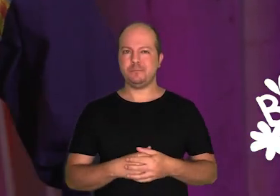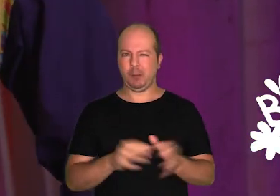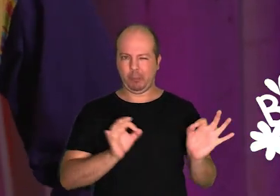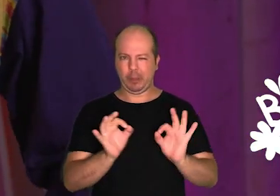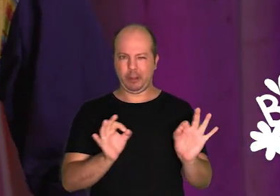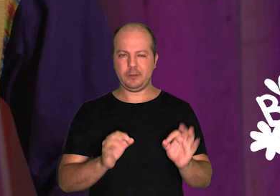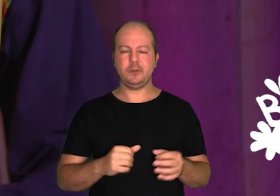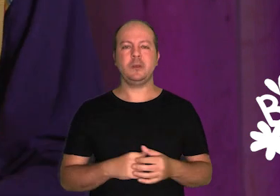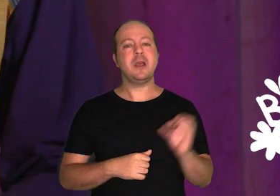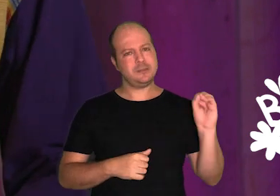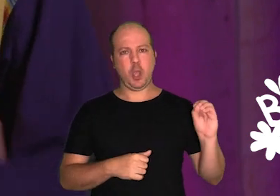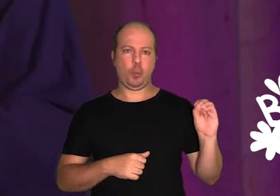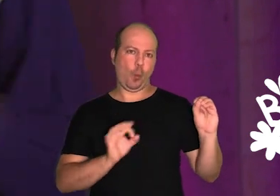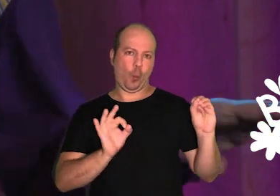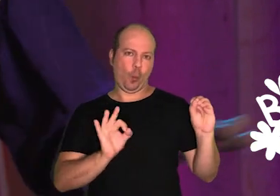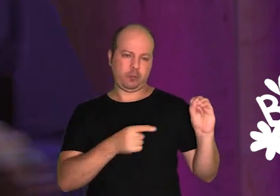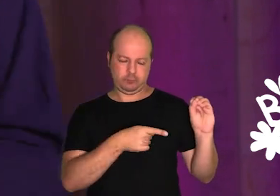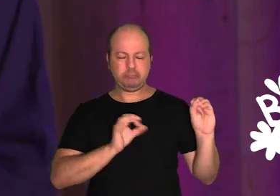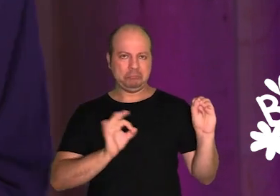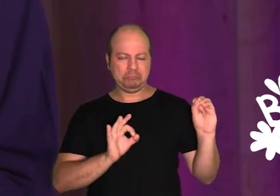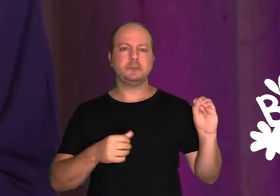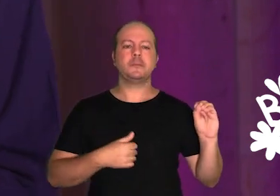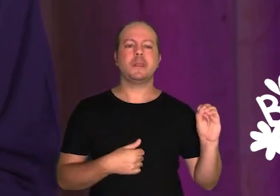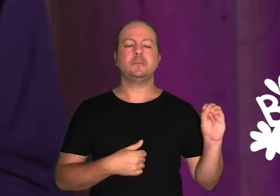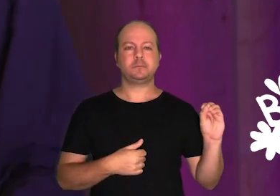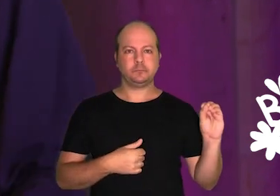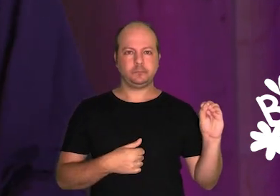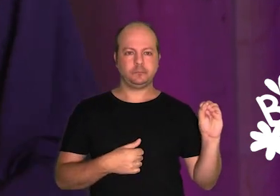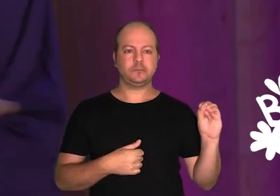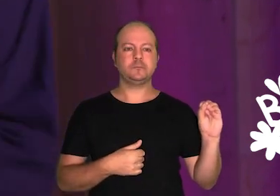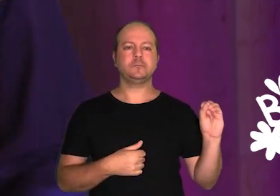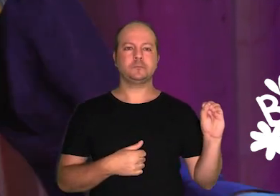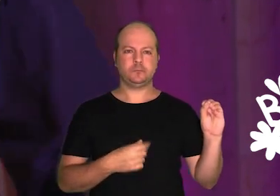Preparados? 0 é 0. 0. 0.